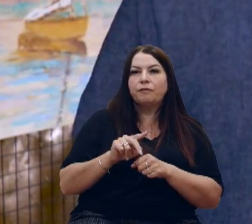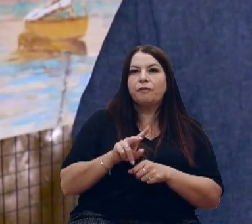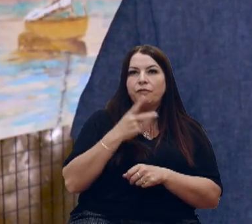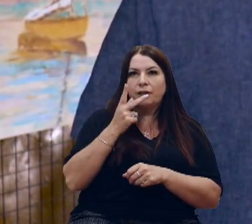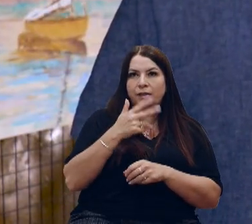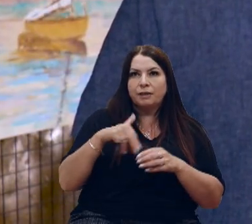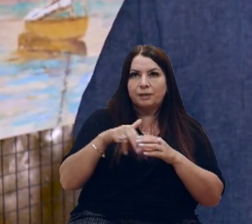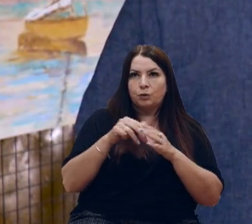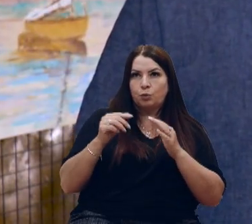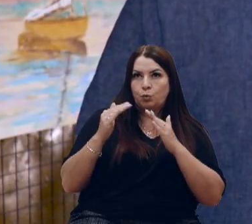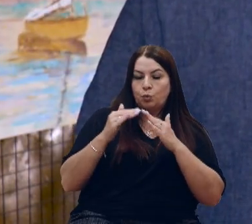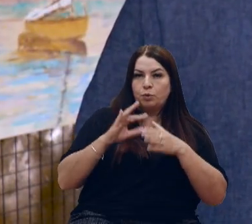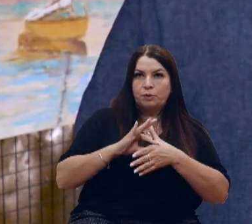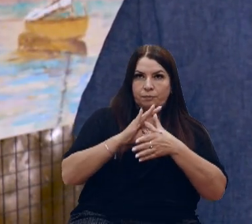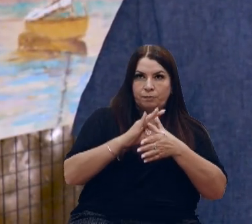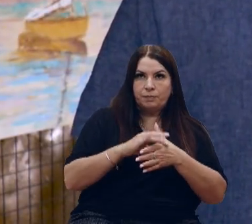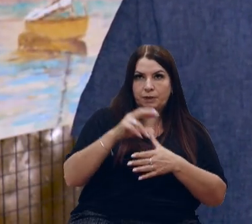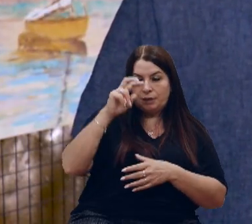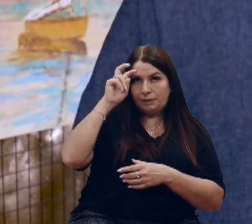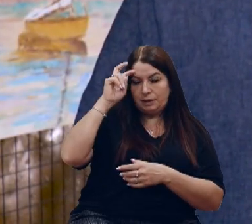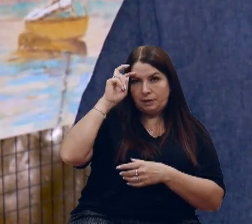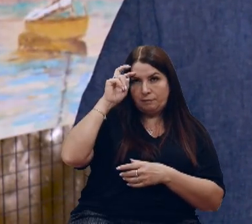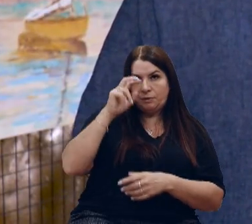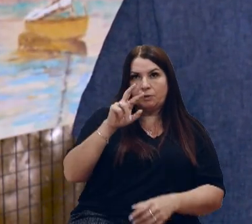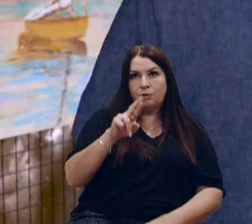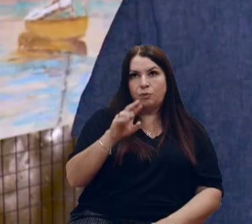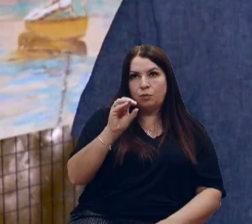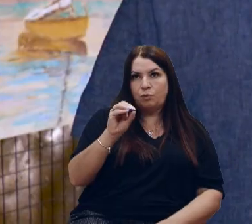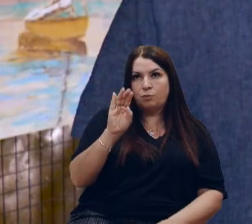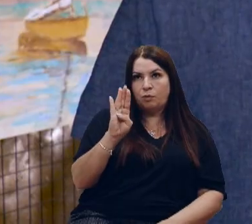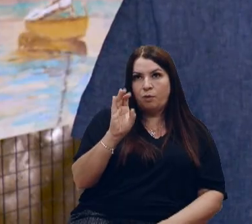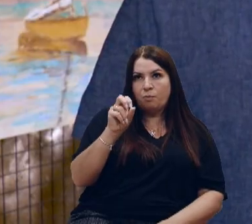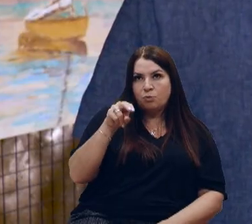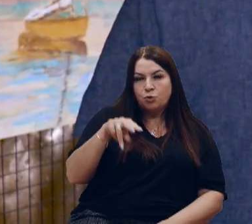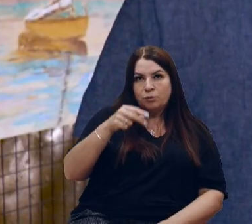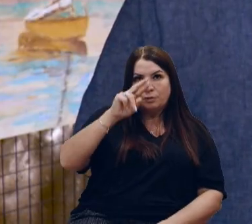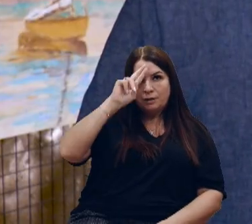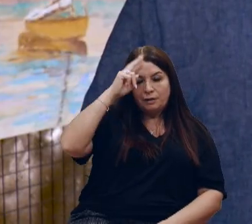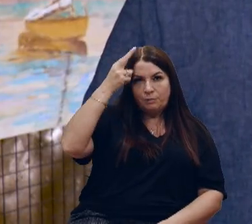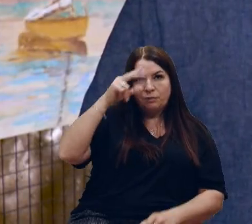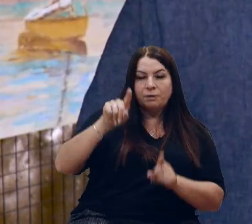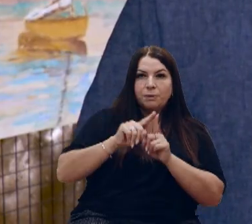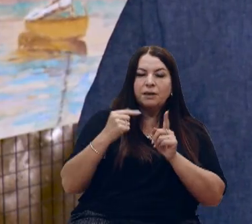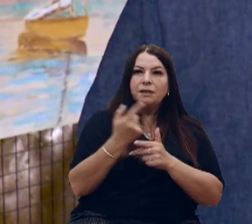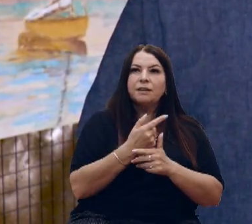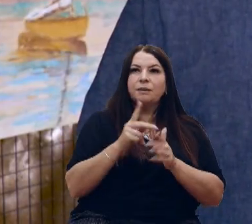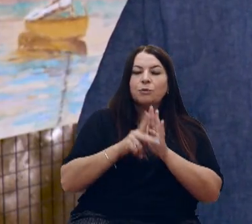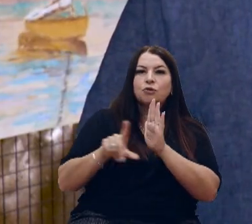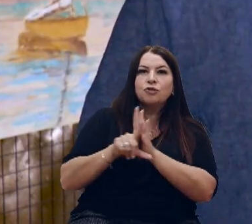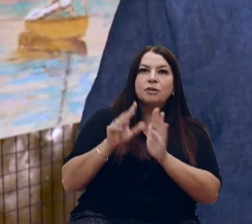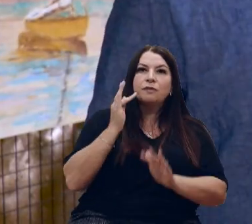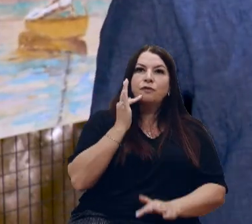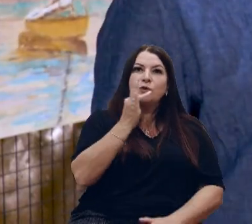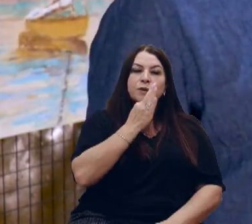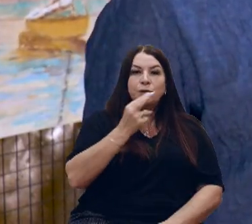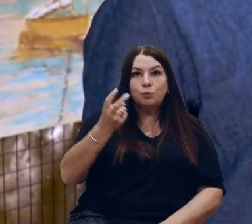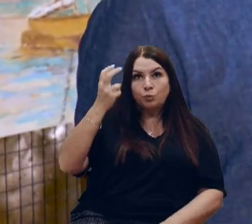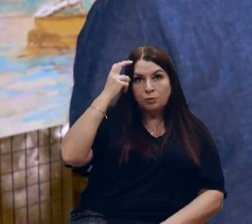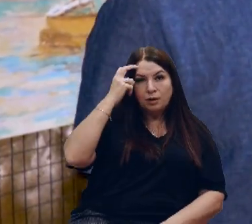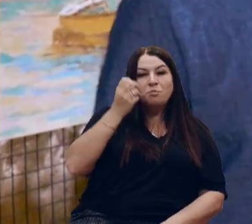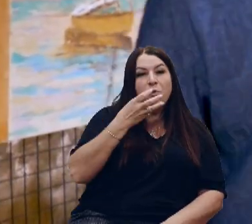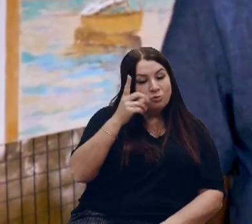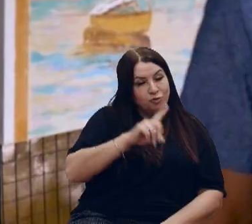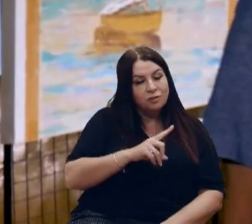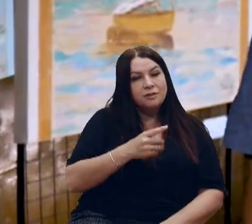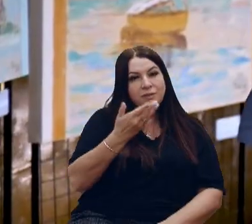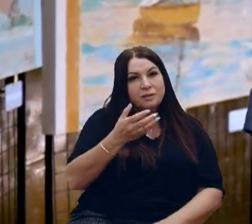palavra no Acordo de Lideranças desta quinta-feira foi Robinson Cabral, que é representante do projeto Forqueta Cultural. Bom dia, Robson. Explica